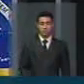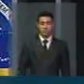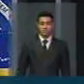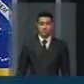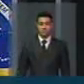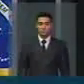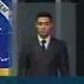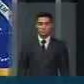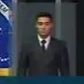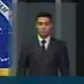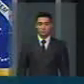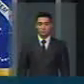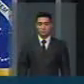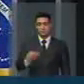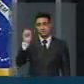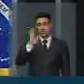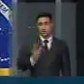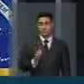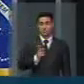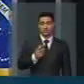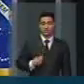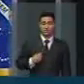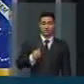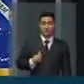esteja hoje dentro de uma situação